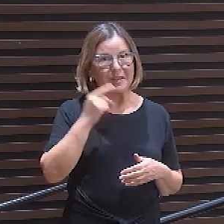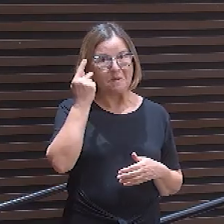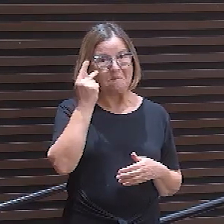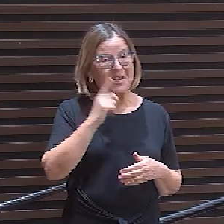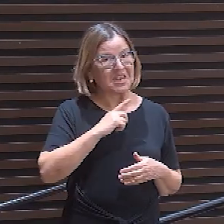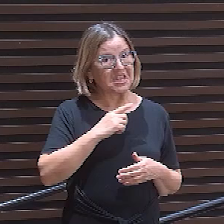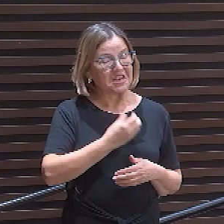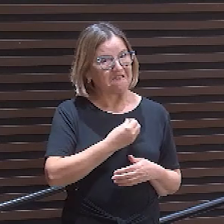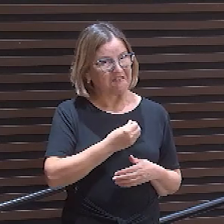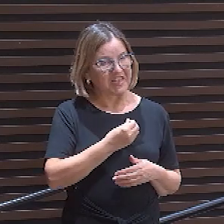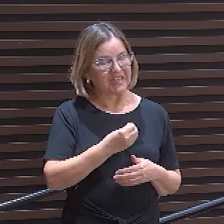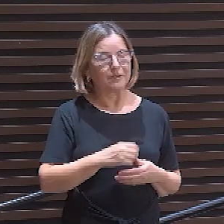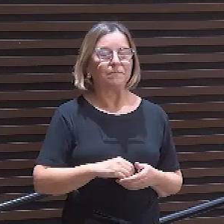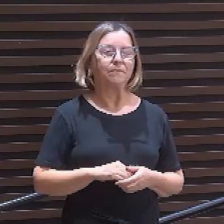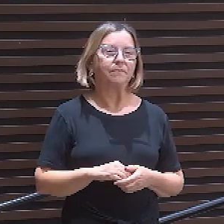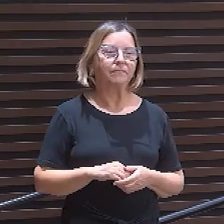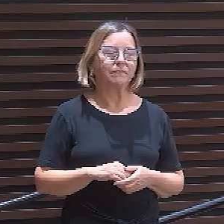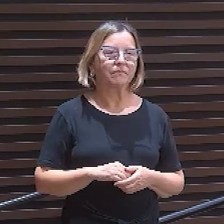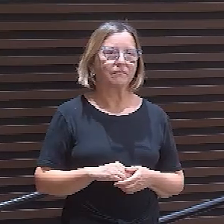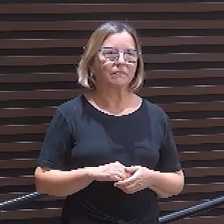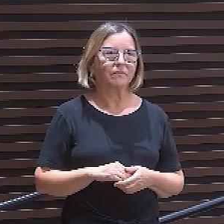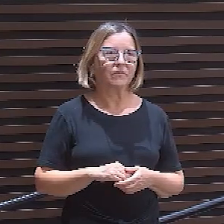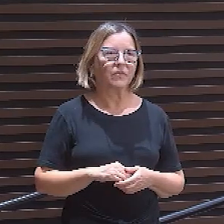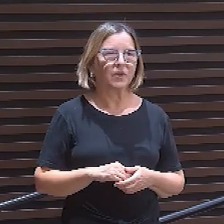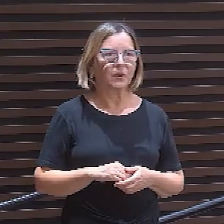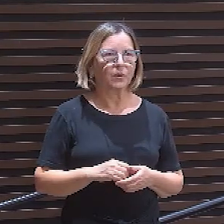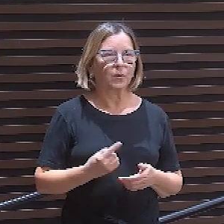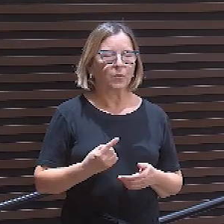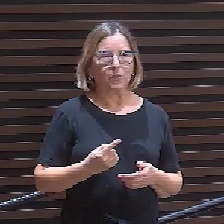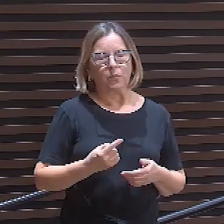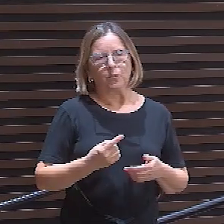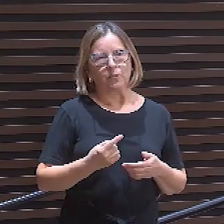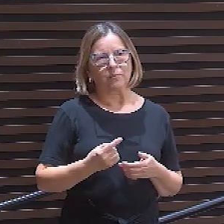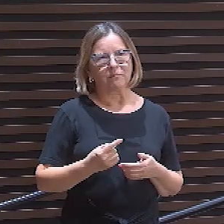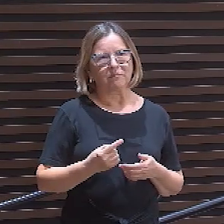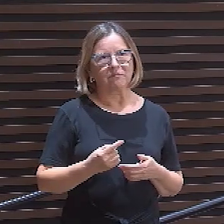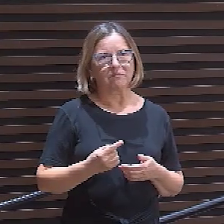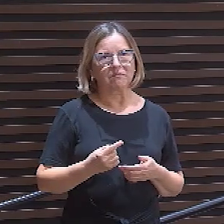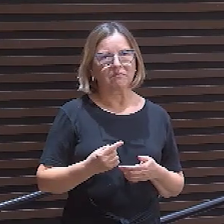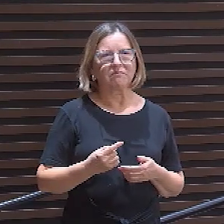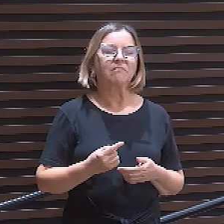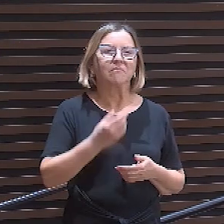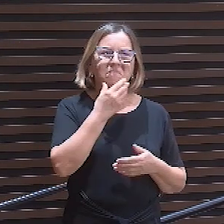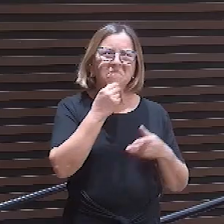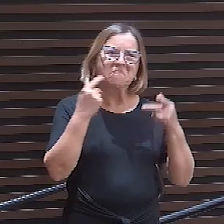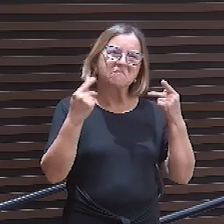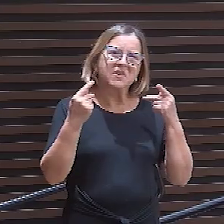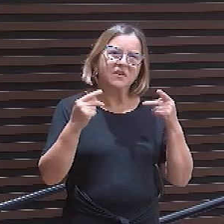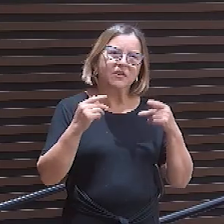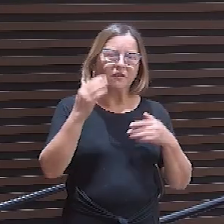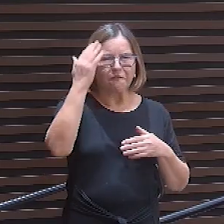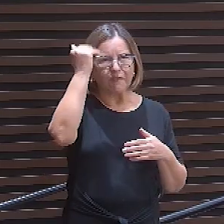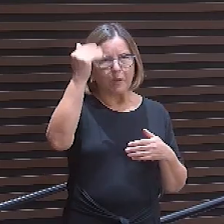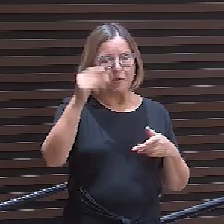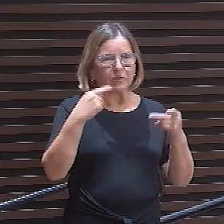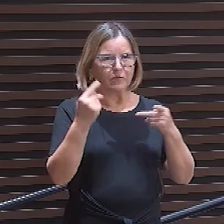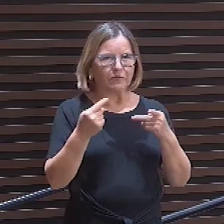Dr. Christian Shane, que esteve aqui nessa igreja pregando há alguns anos, ele disse: se você lê a Bíblia